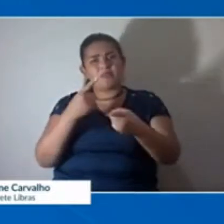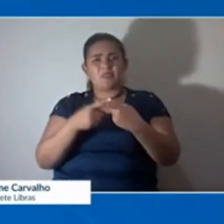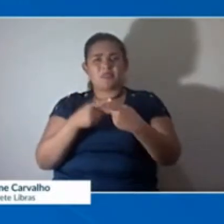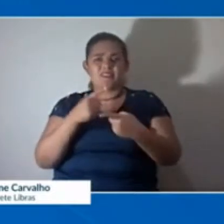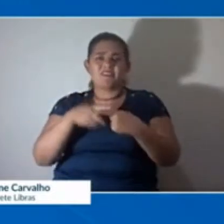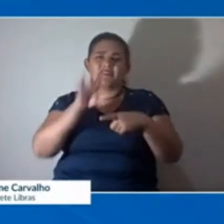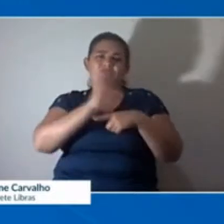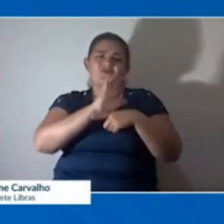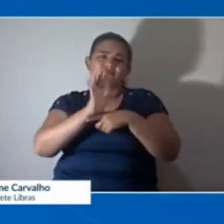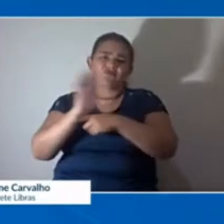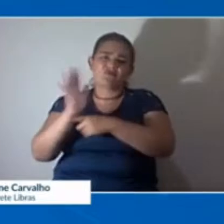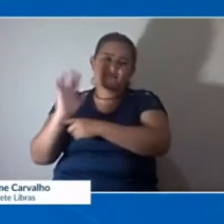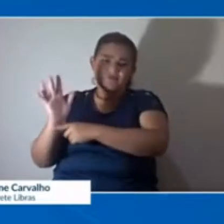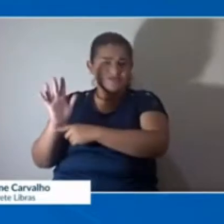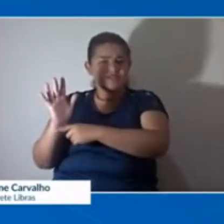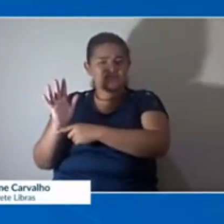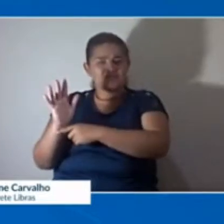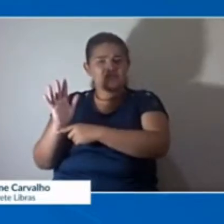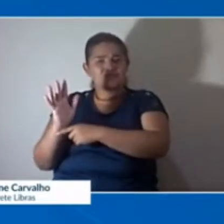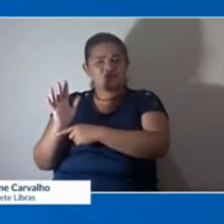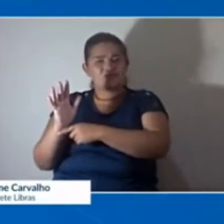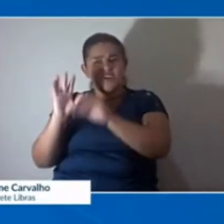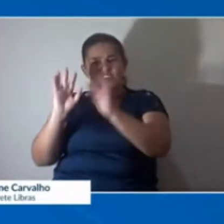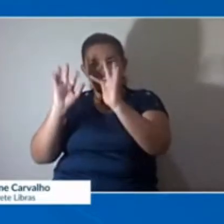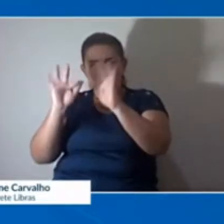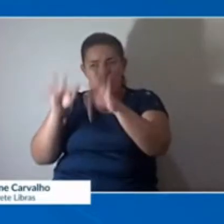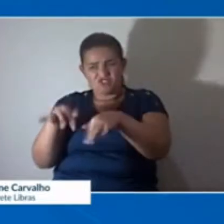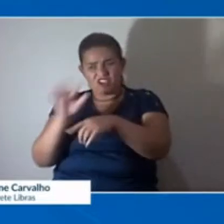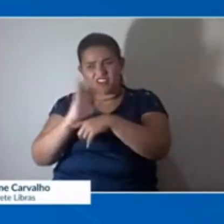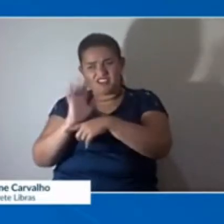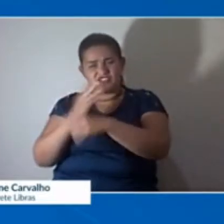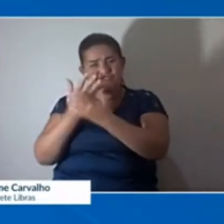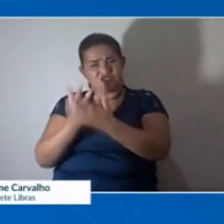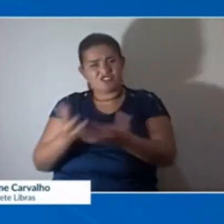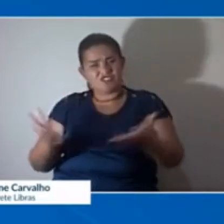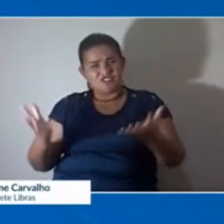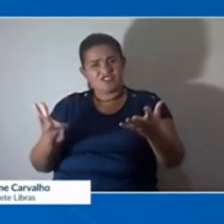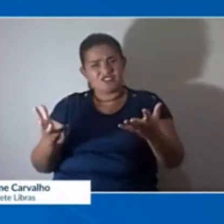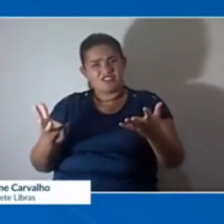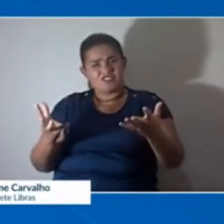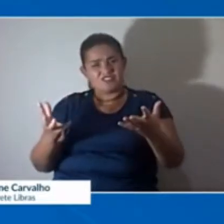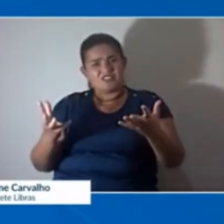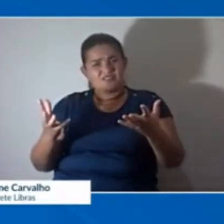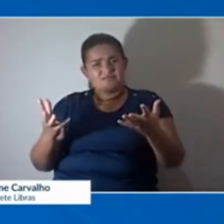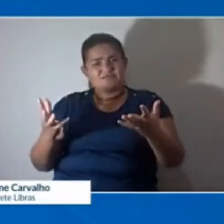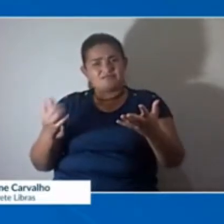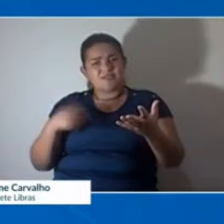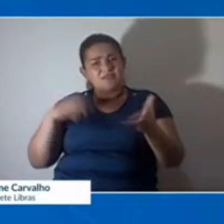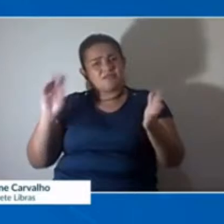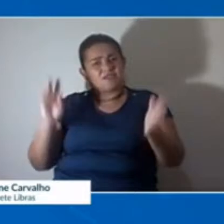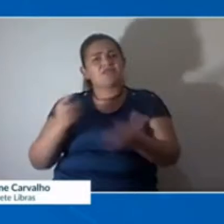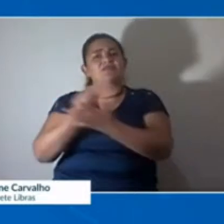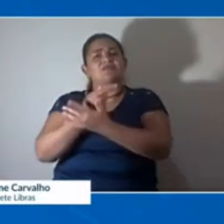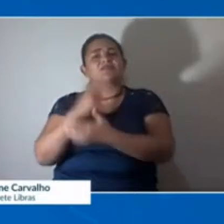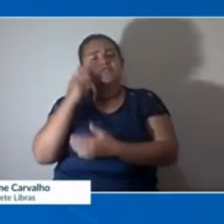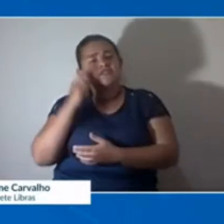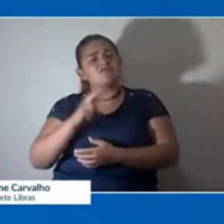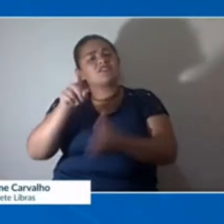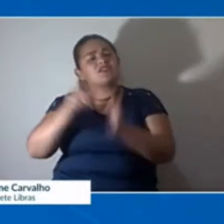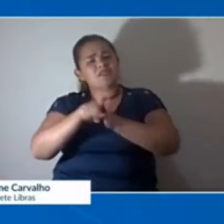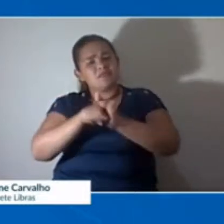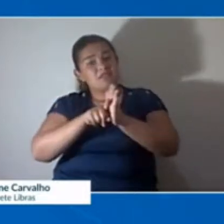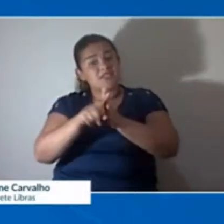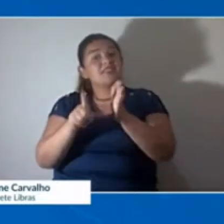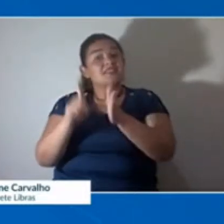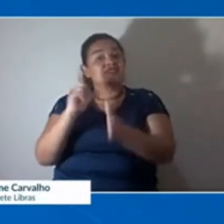filmes, o final, né, a mostra é o último momento, mas para acontecer ali, a gente faz uma pesquisa, um